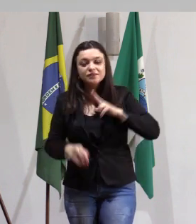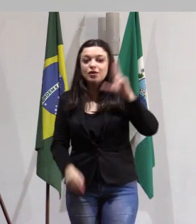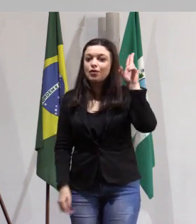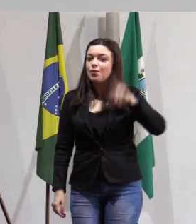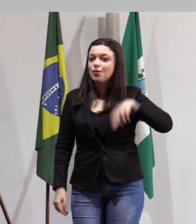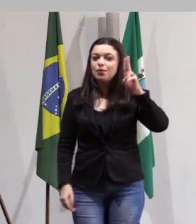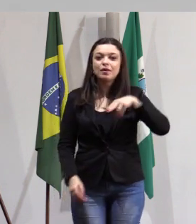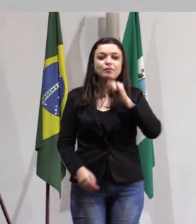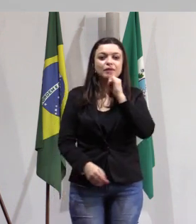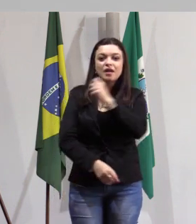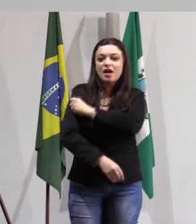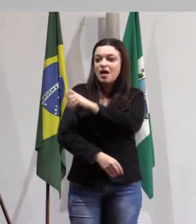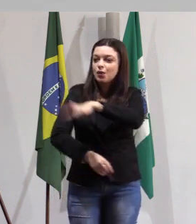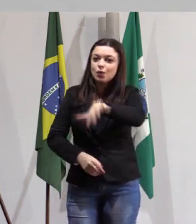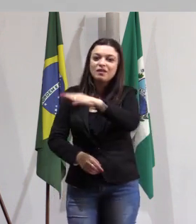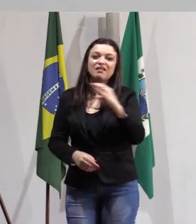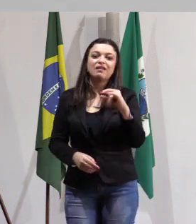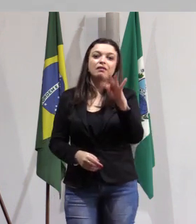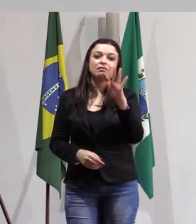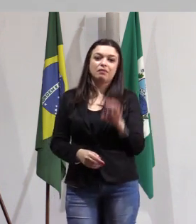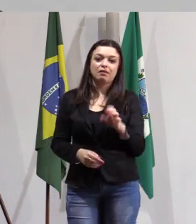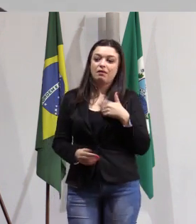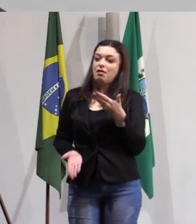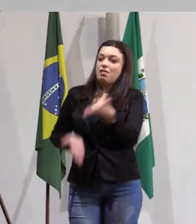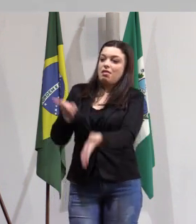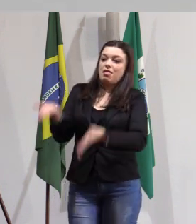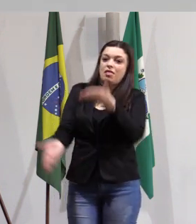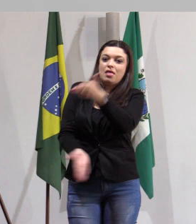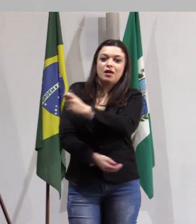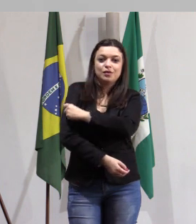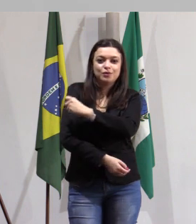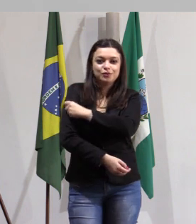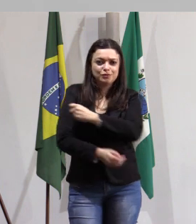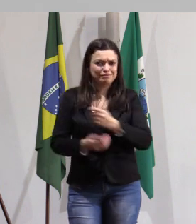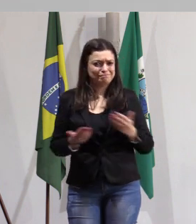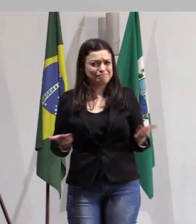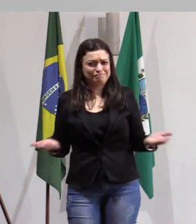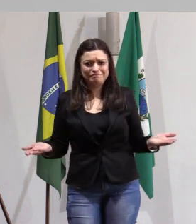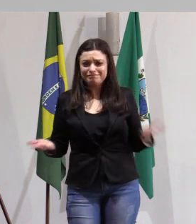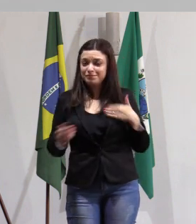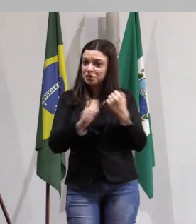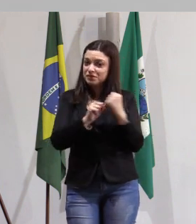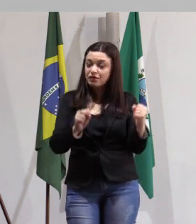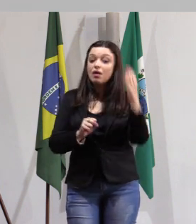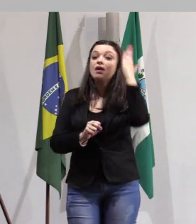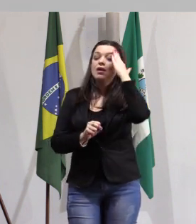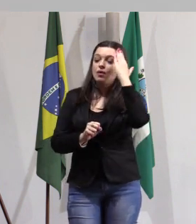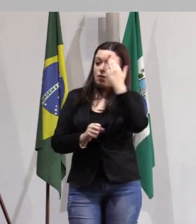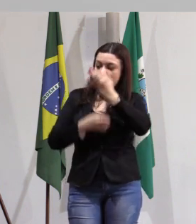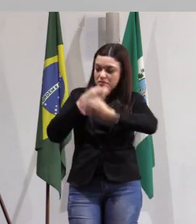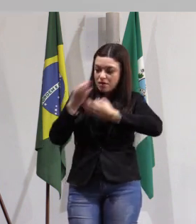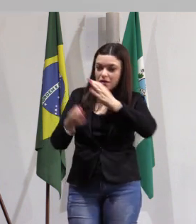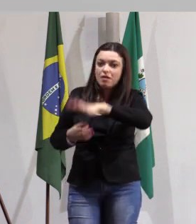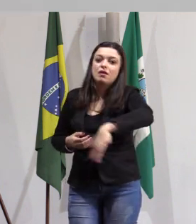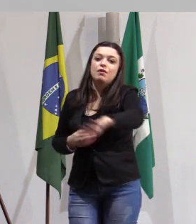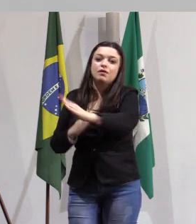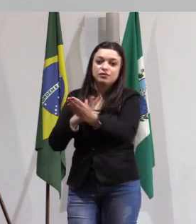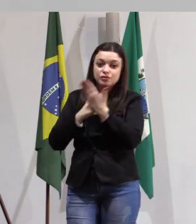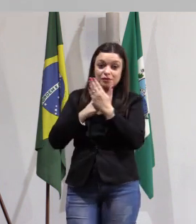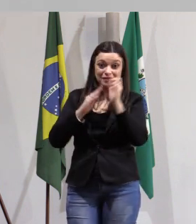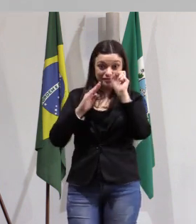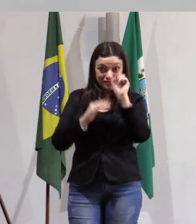transformar estudantes em clientes, porque na medida em que fizer parte da governança das